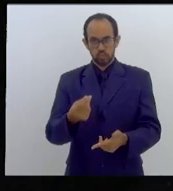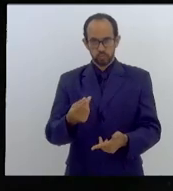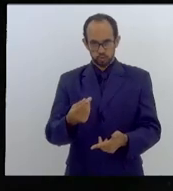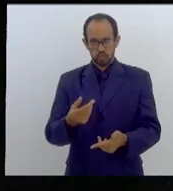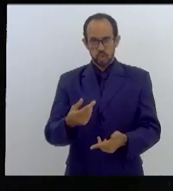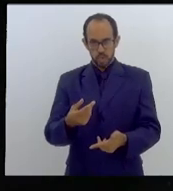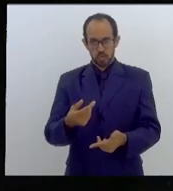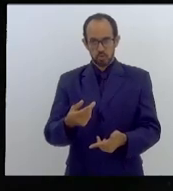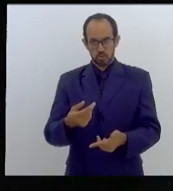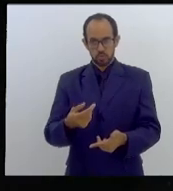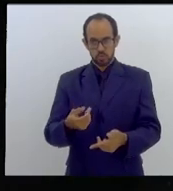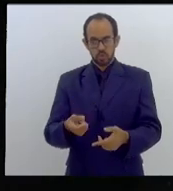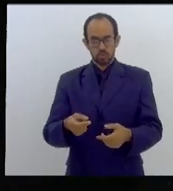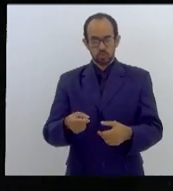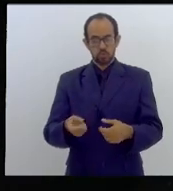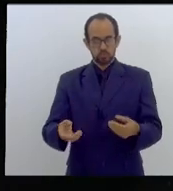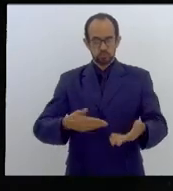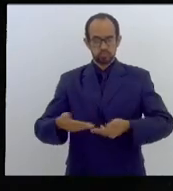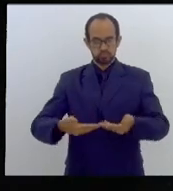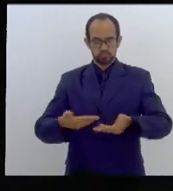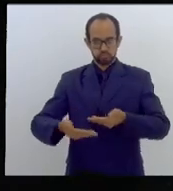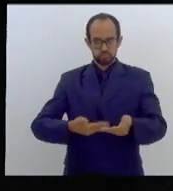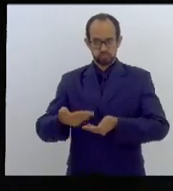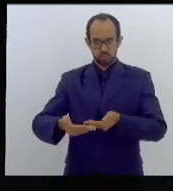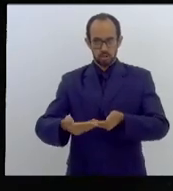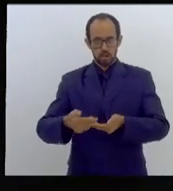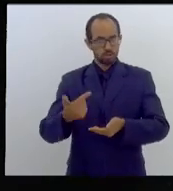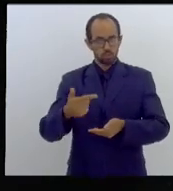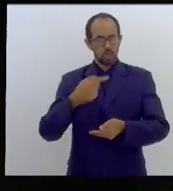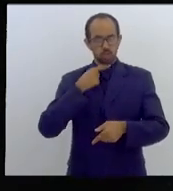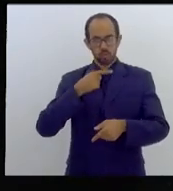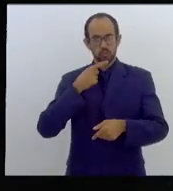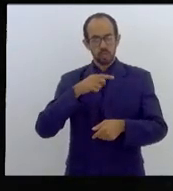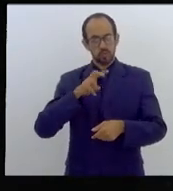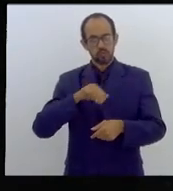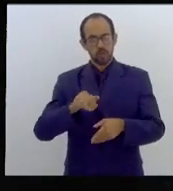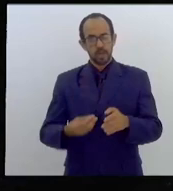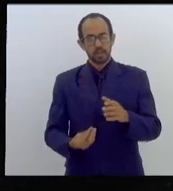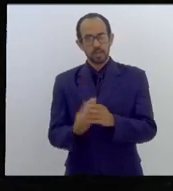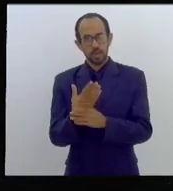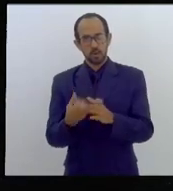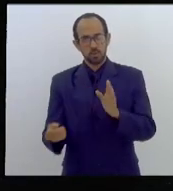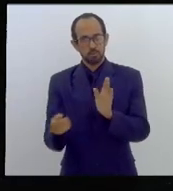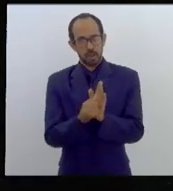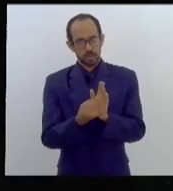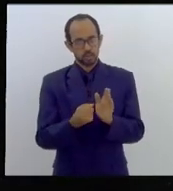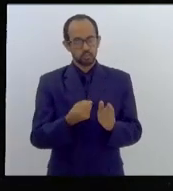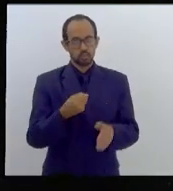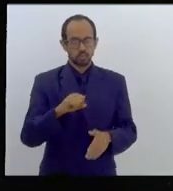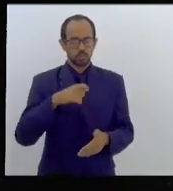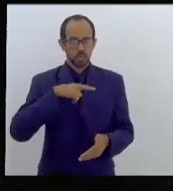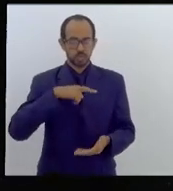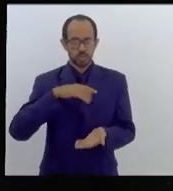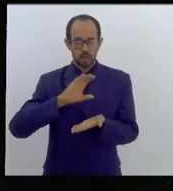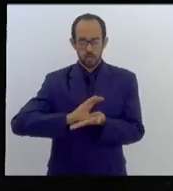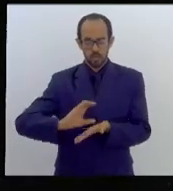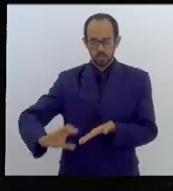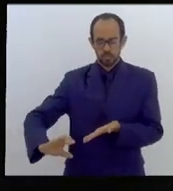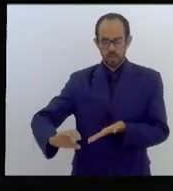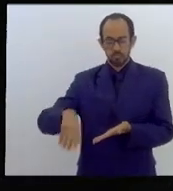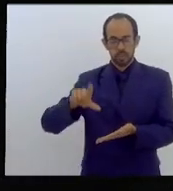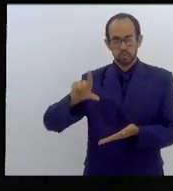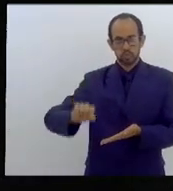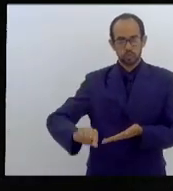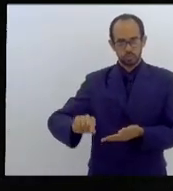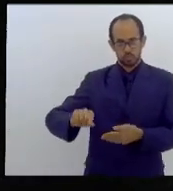financeiros, sem dúvida nenhuma, vai ser impactada na medida que você sai de um orçamento de 31 milhões para 10